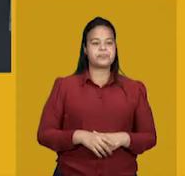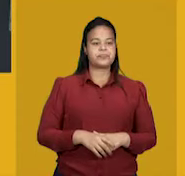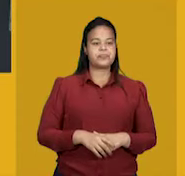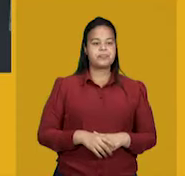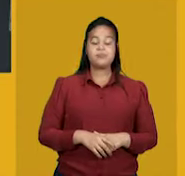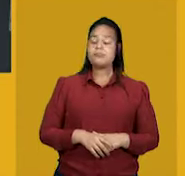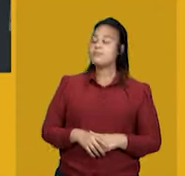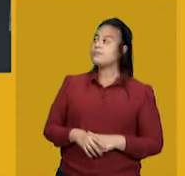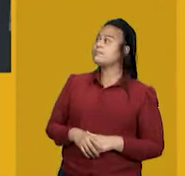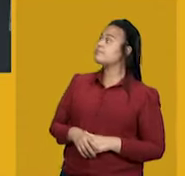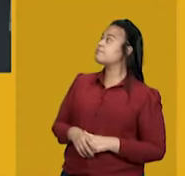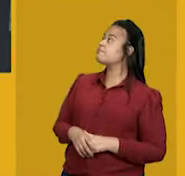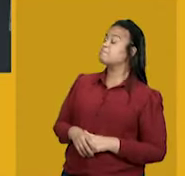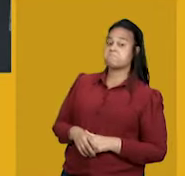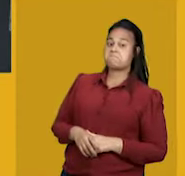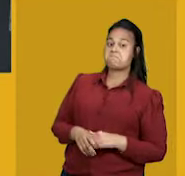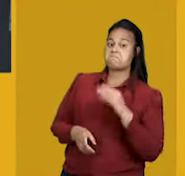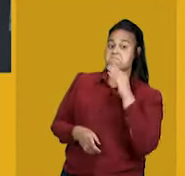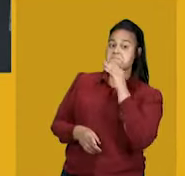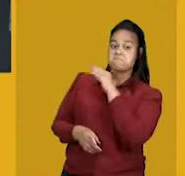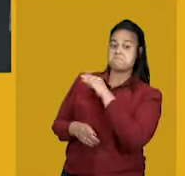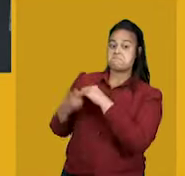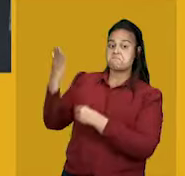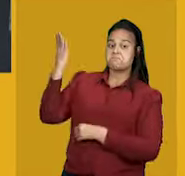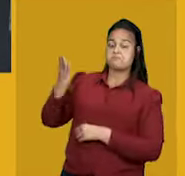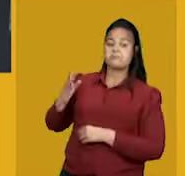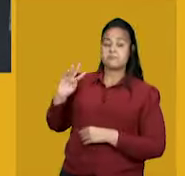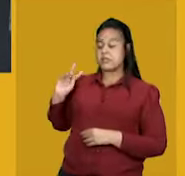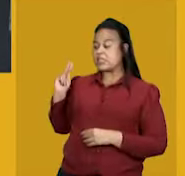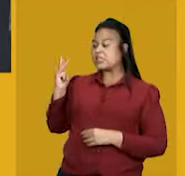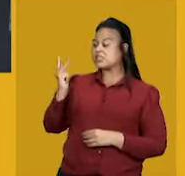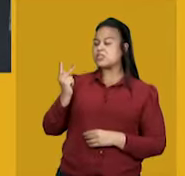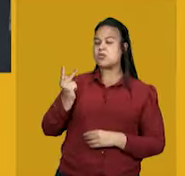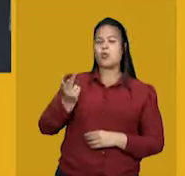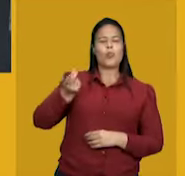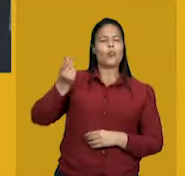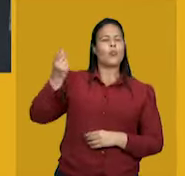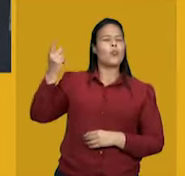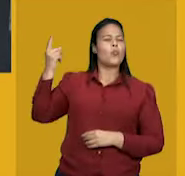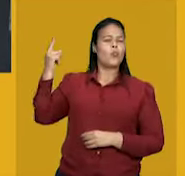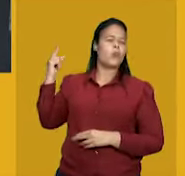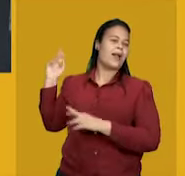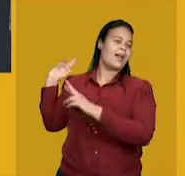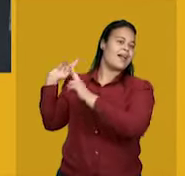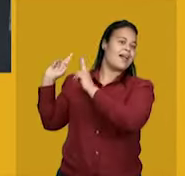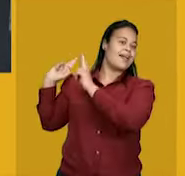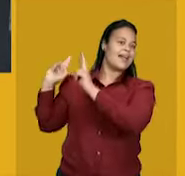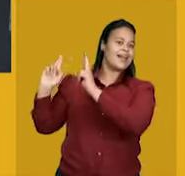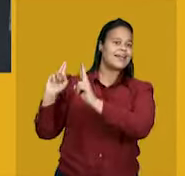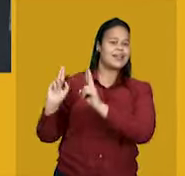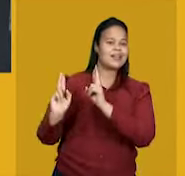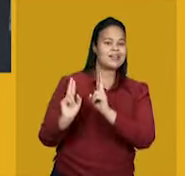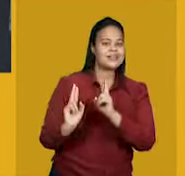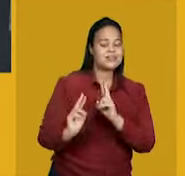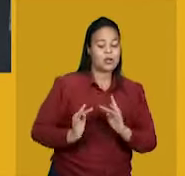Veja só um pouquinho da história da humanidade e a relação dela com a